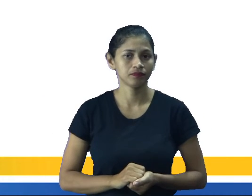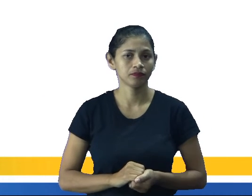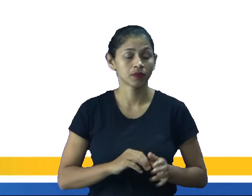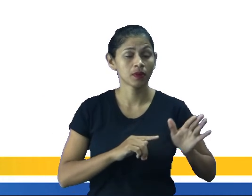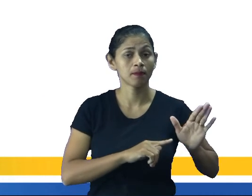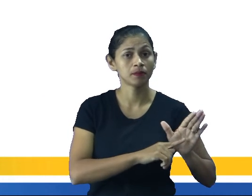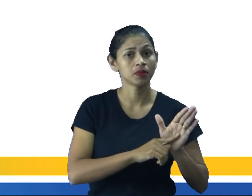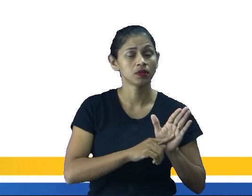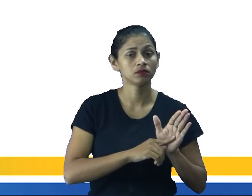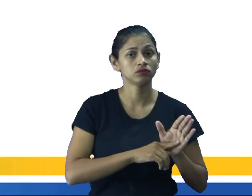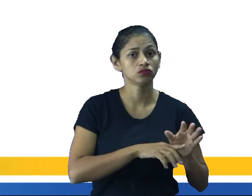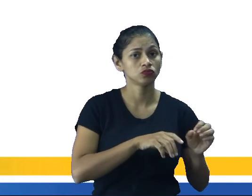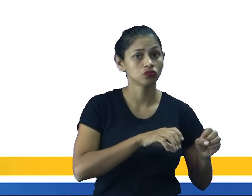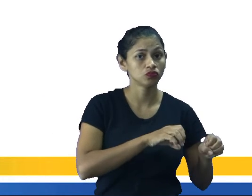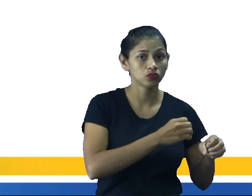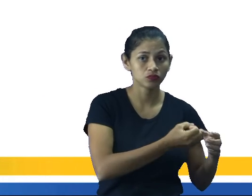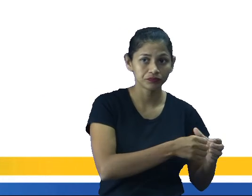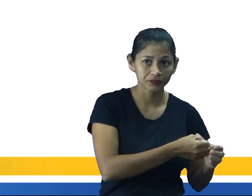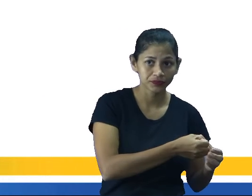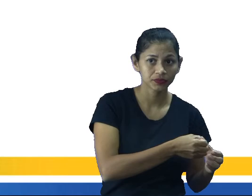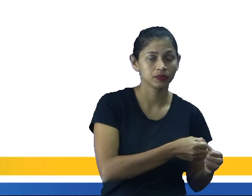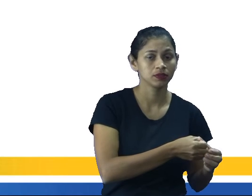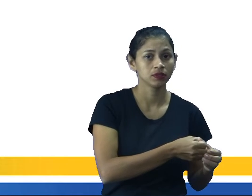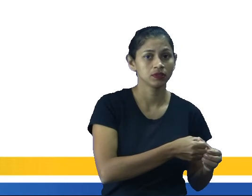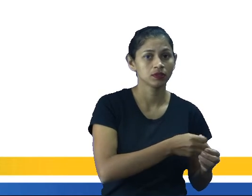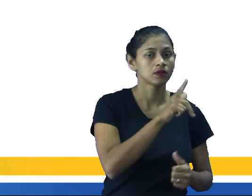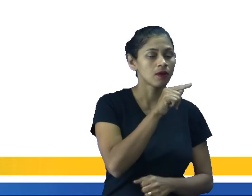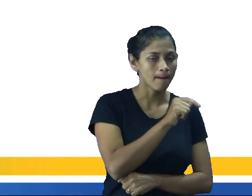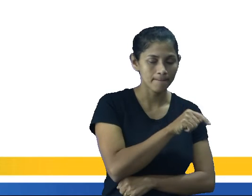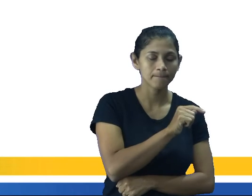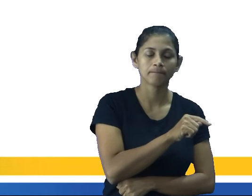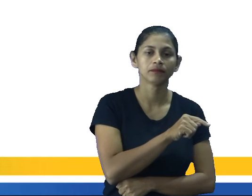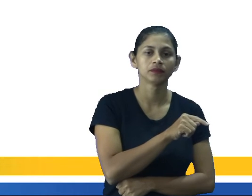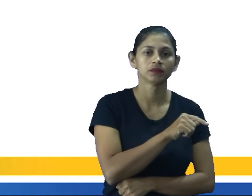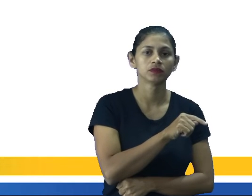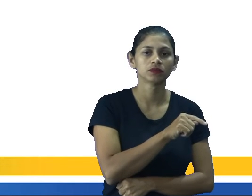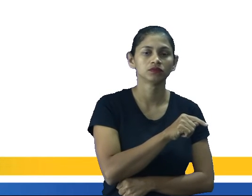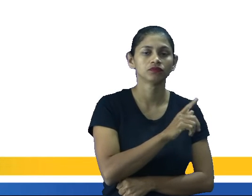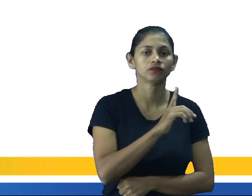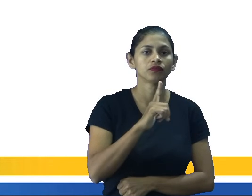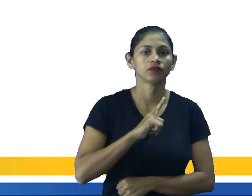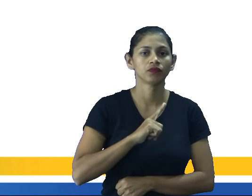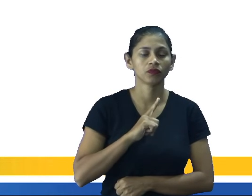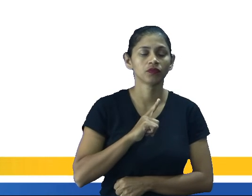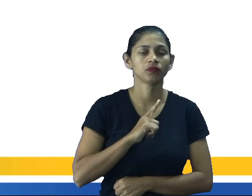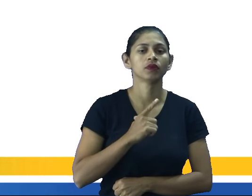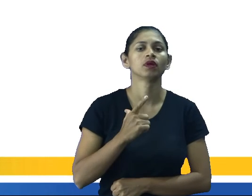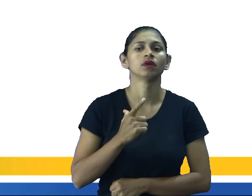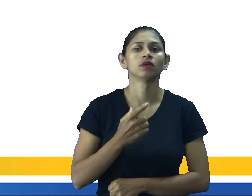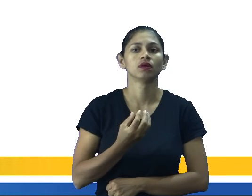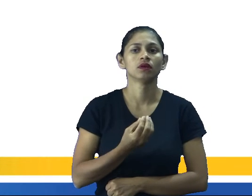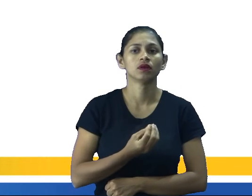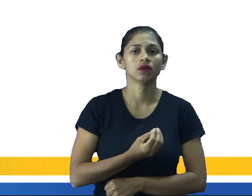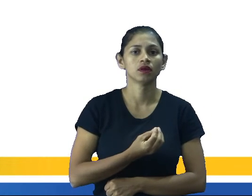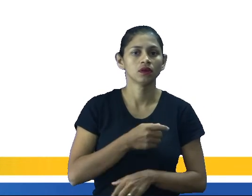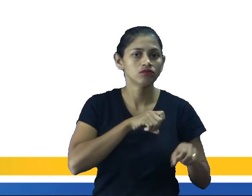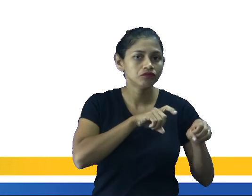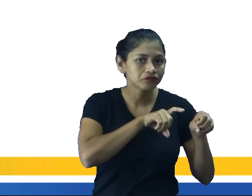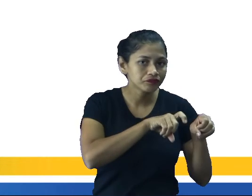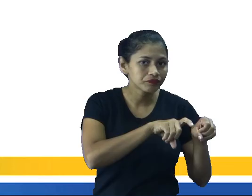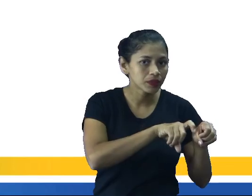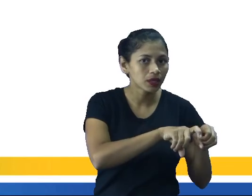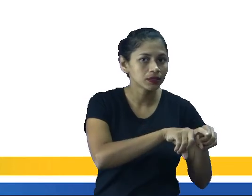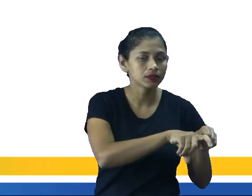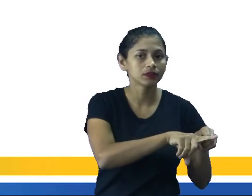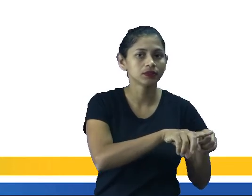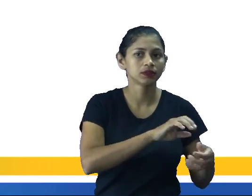células procariontes são as lactobacilos, ou seja, as que são pertencentes às bactérias. No caso, as